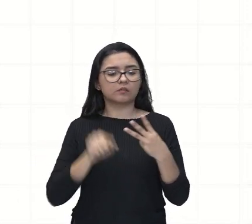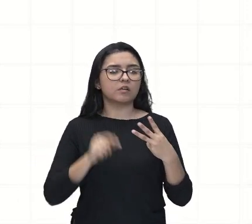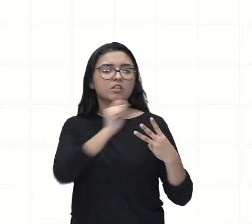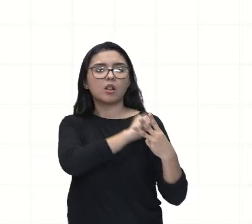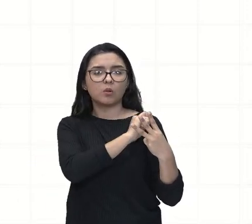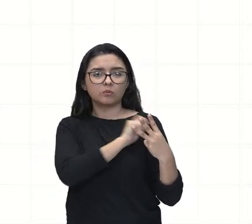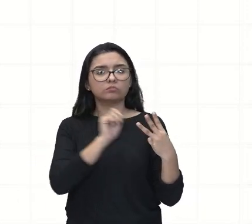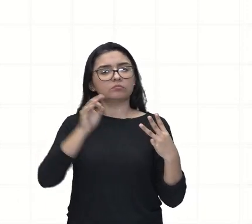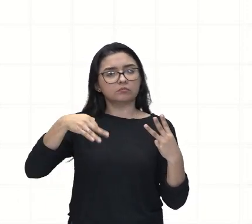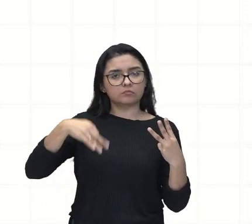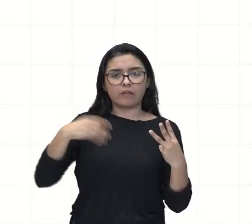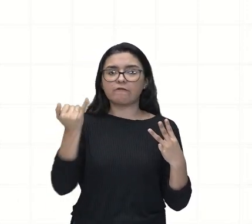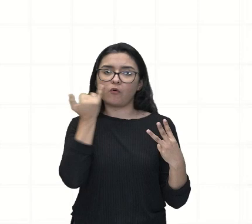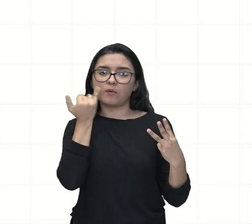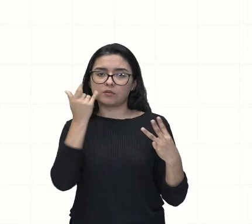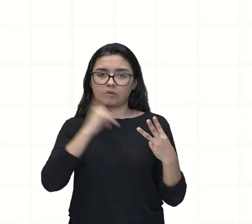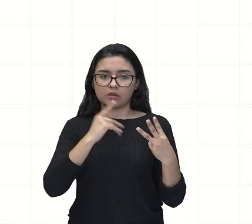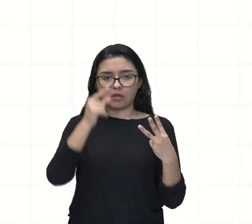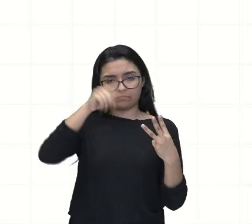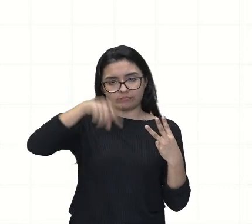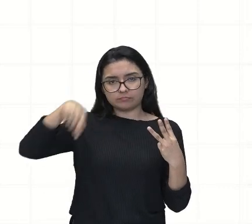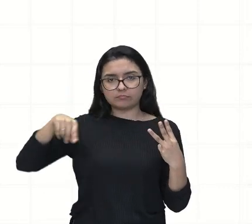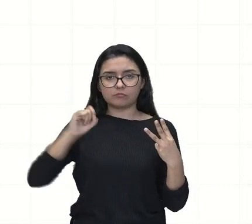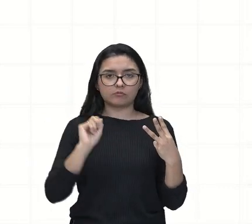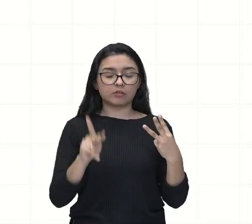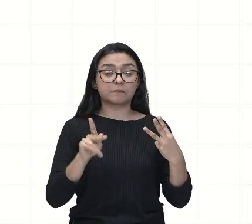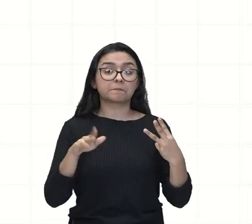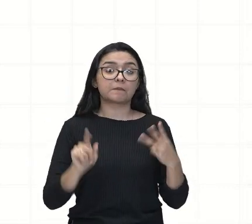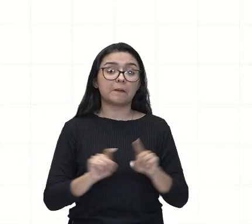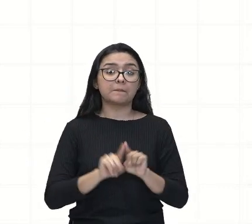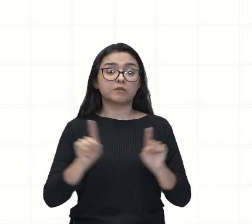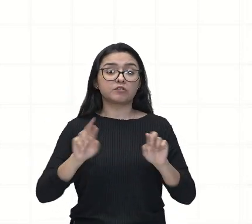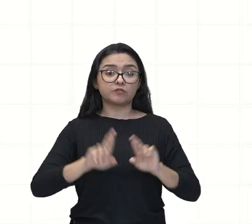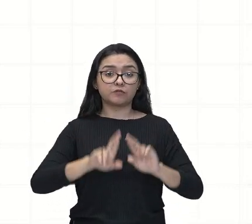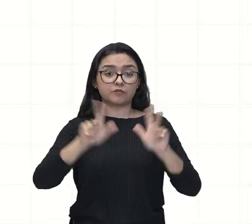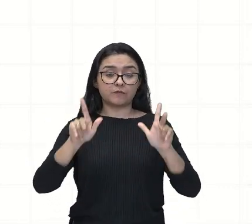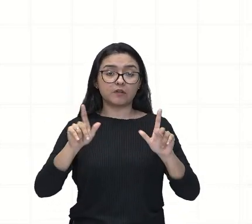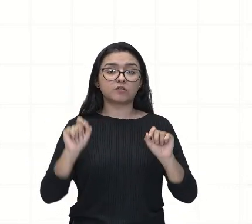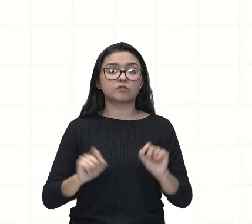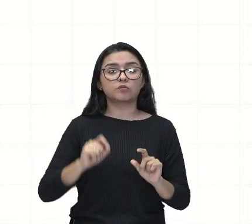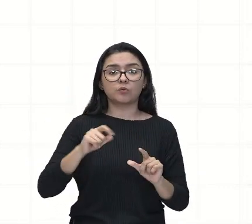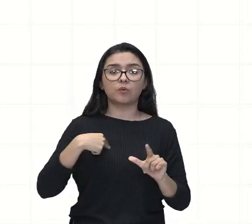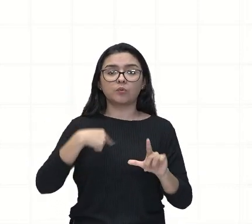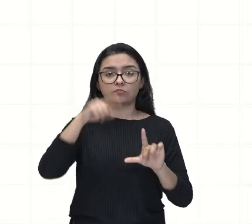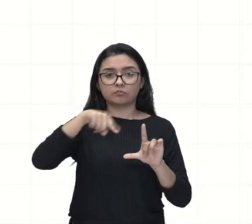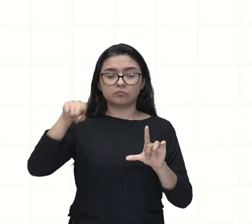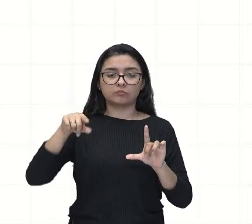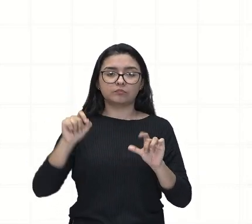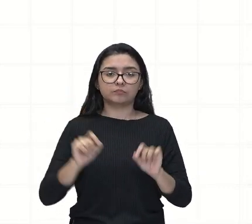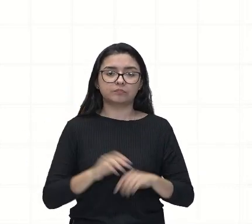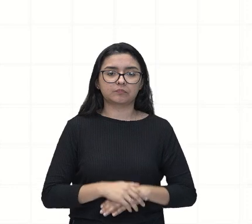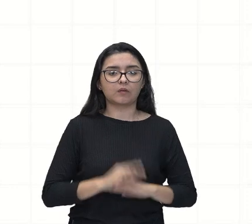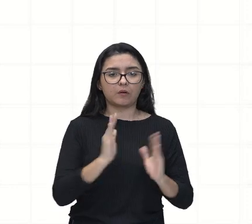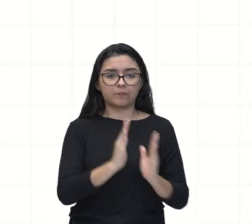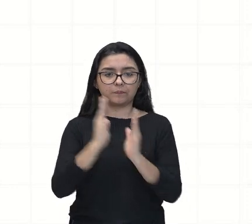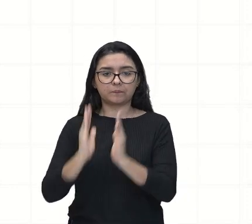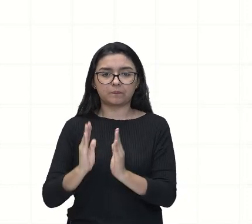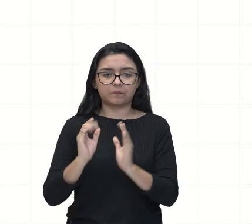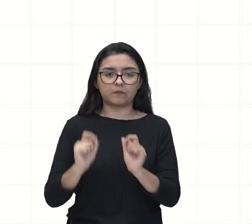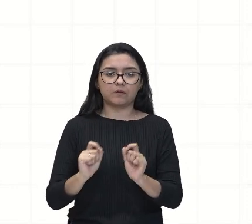aqui, essa é a informação, tudo bem? Diferente do gráfico de colunas, que a coluna